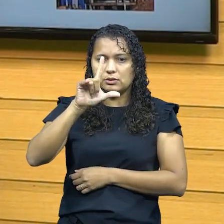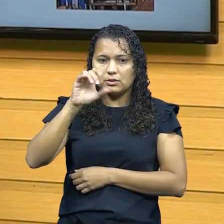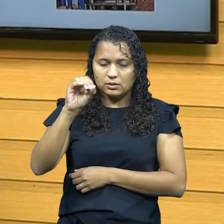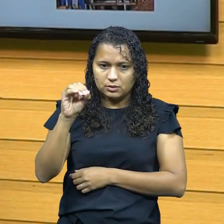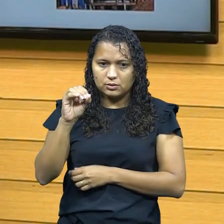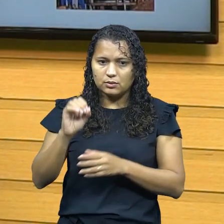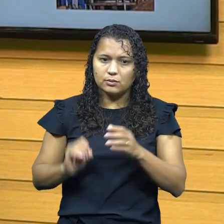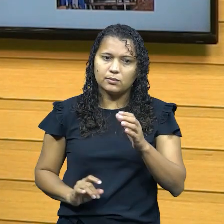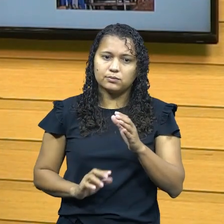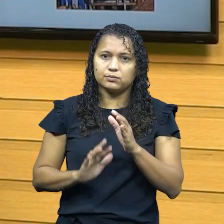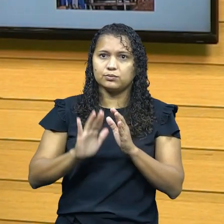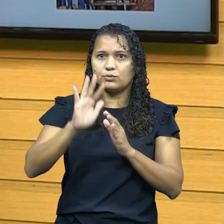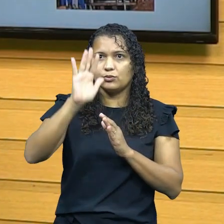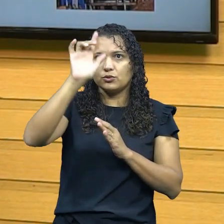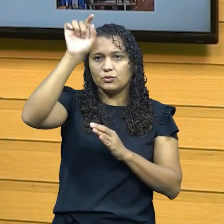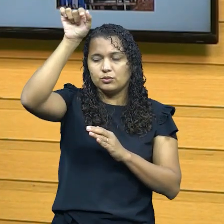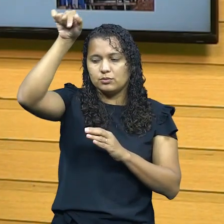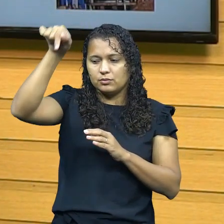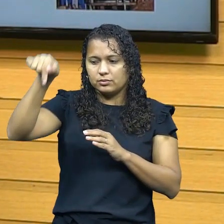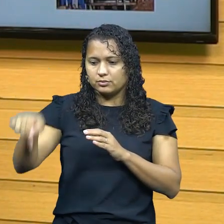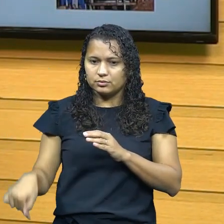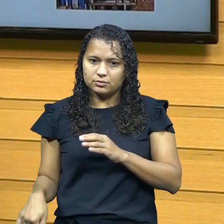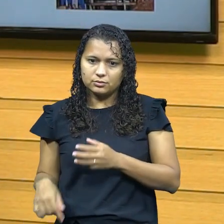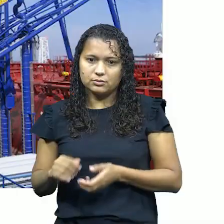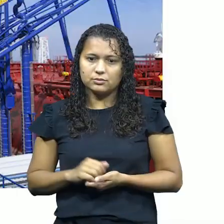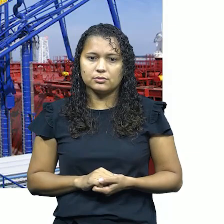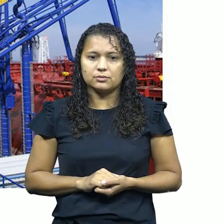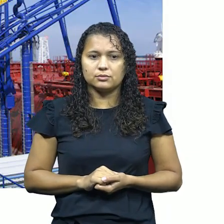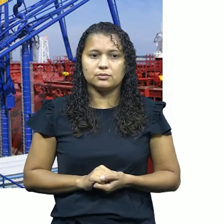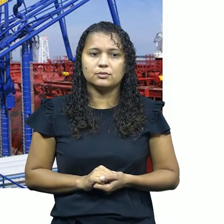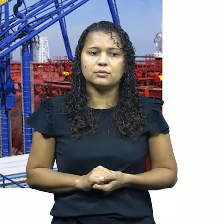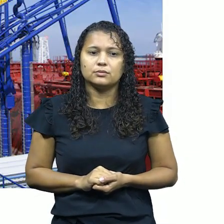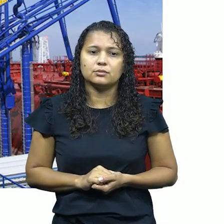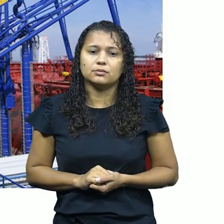Ele eleva essa mercadoria e coloca dentro de um silo.